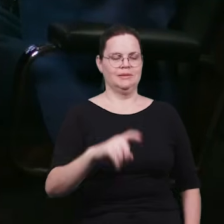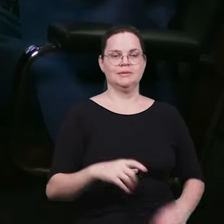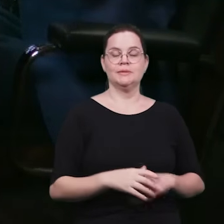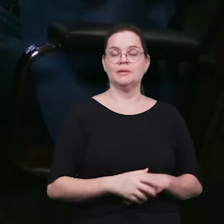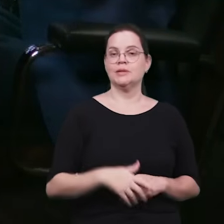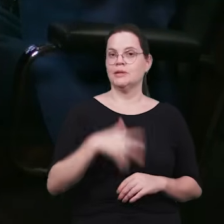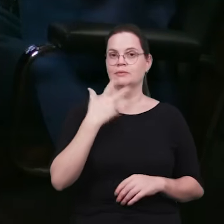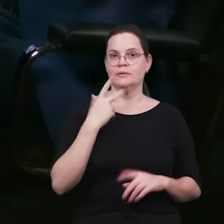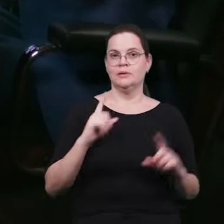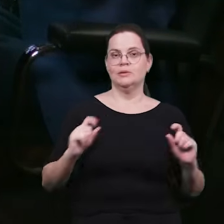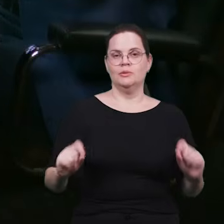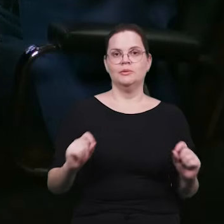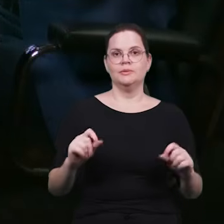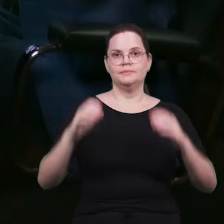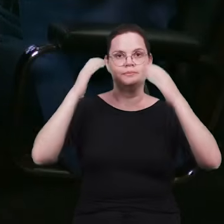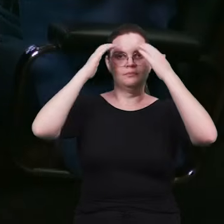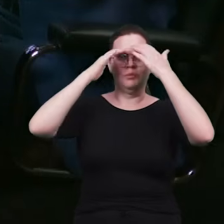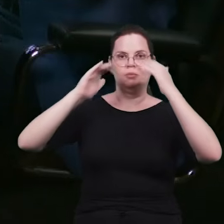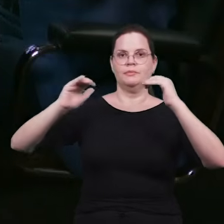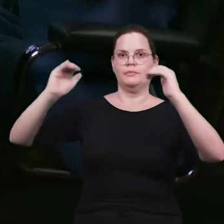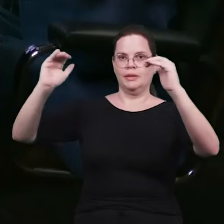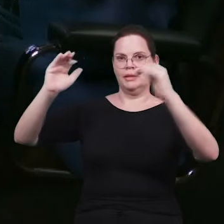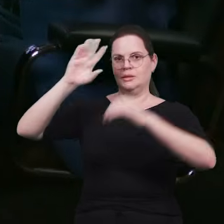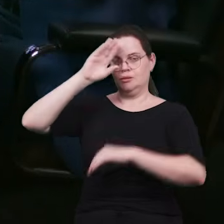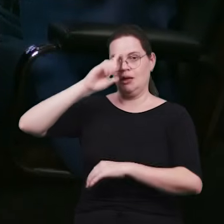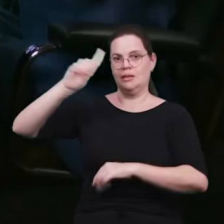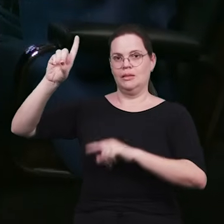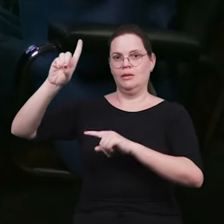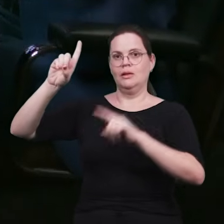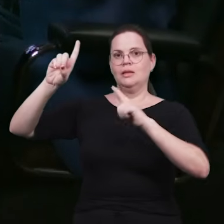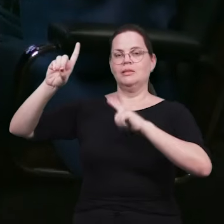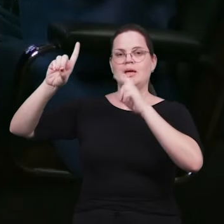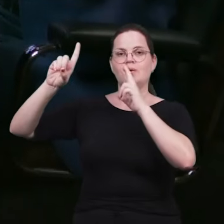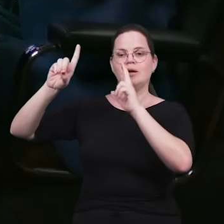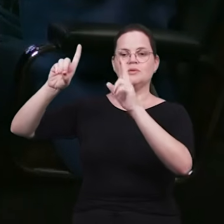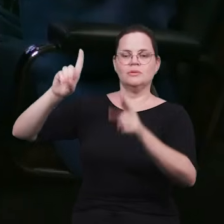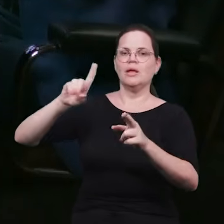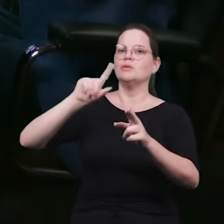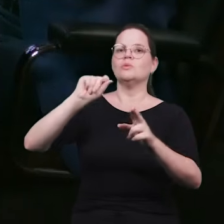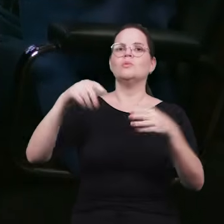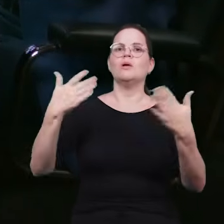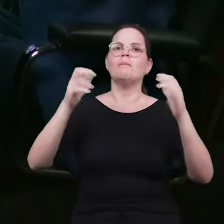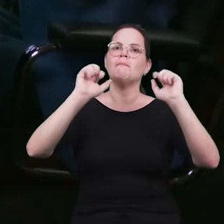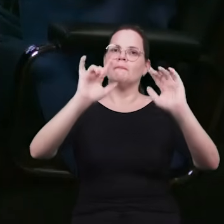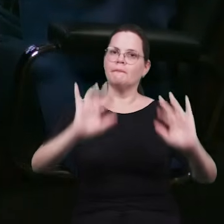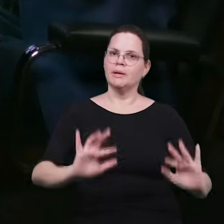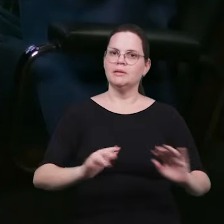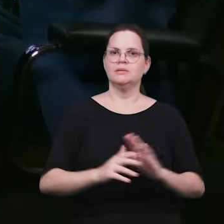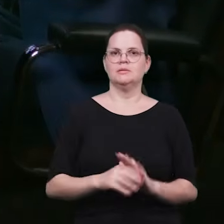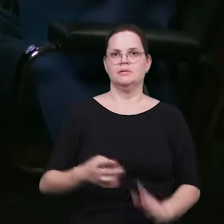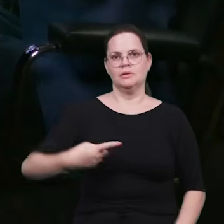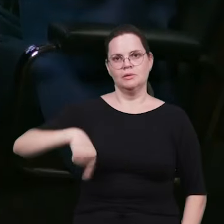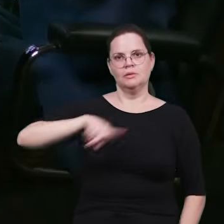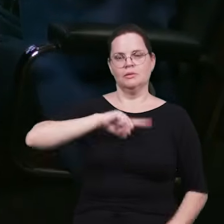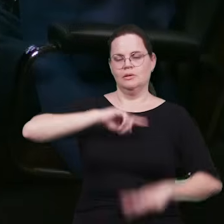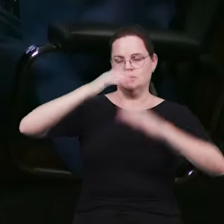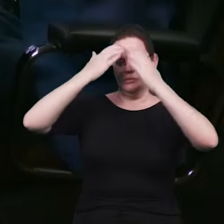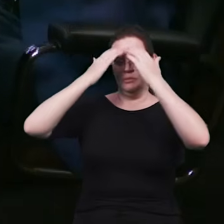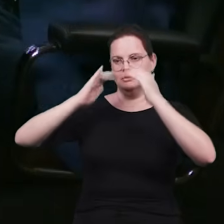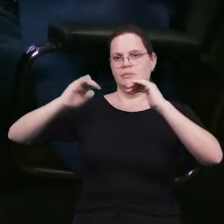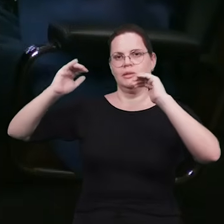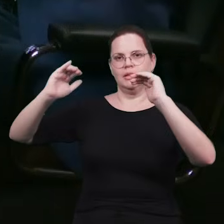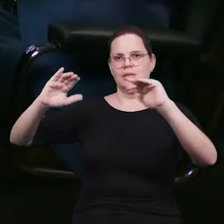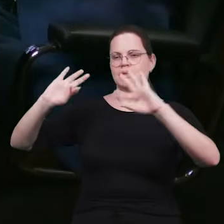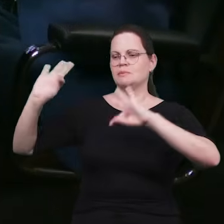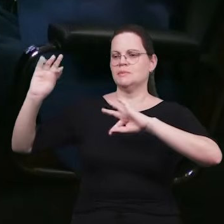interessante, ele disse que a obediência precede a bênção. É isso mesmo. Então, quando nós somos obedientes àquilo que